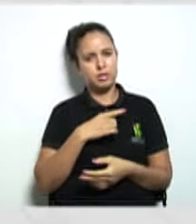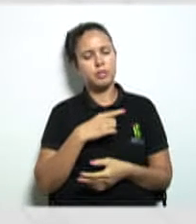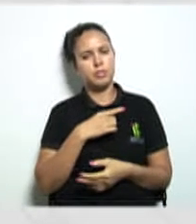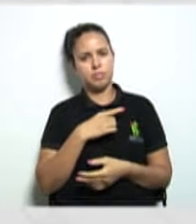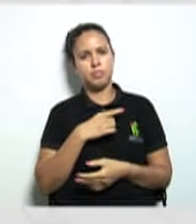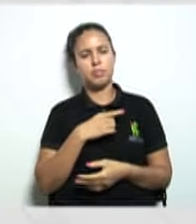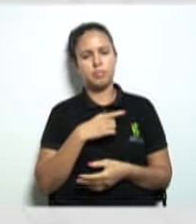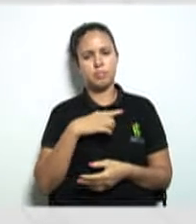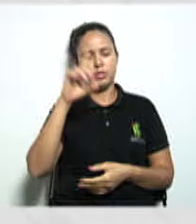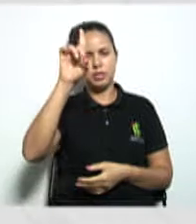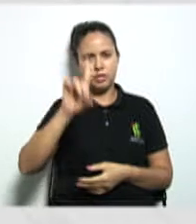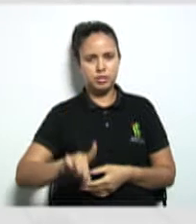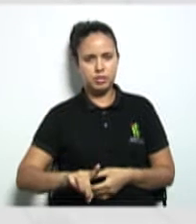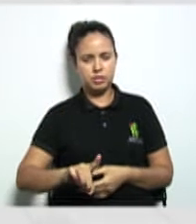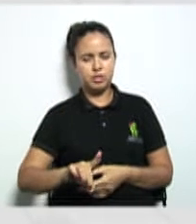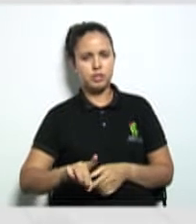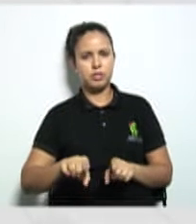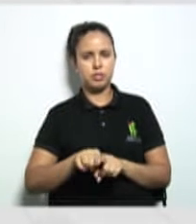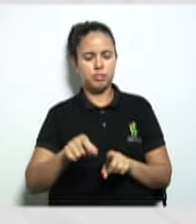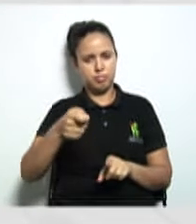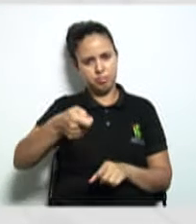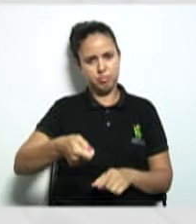aqui. Então, vamos lá.